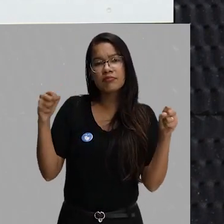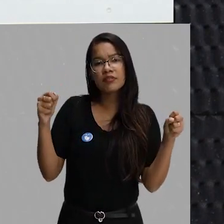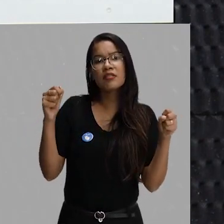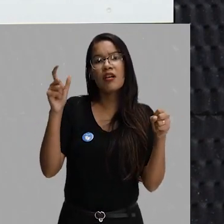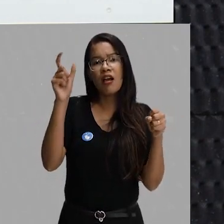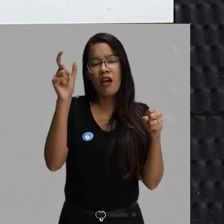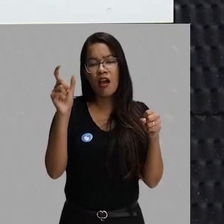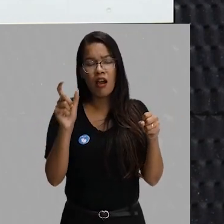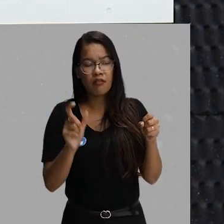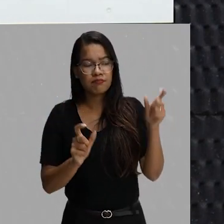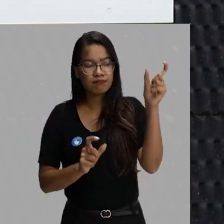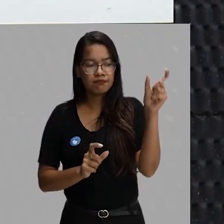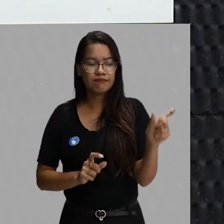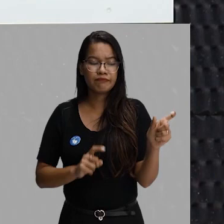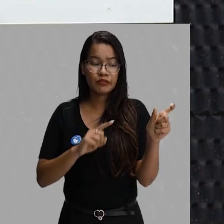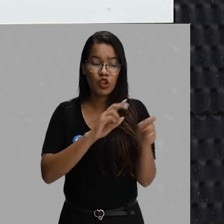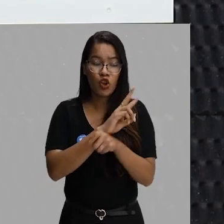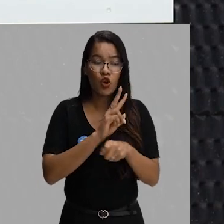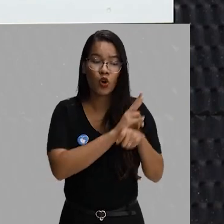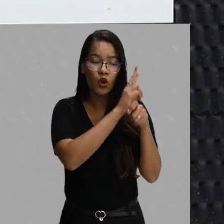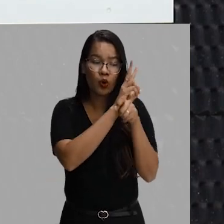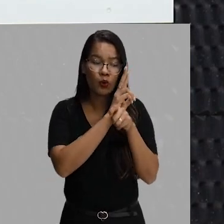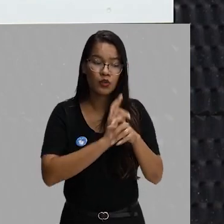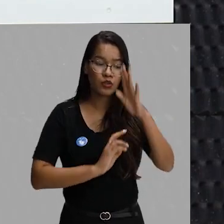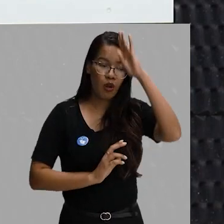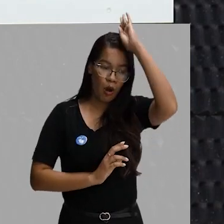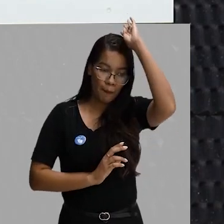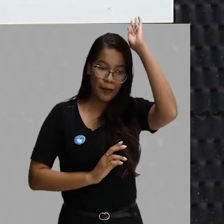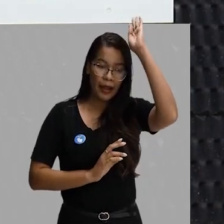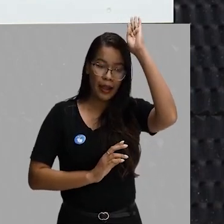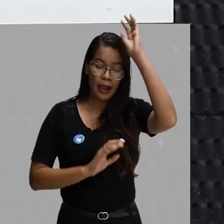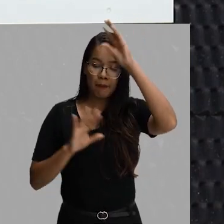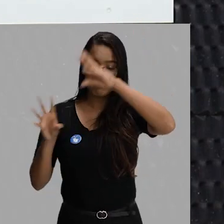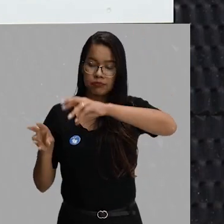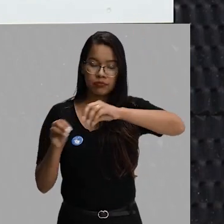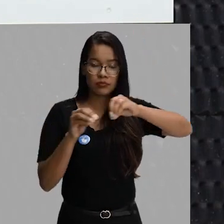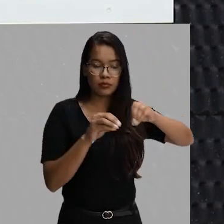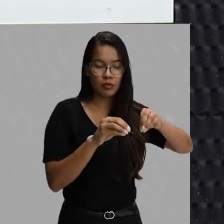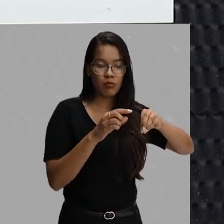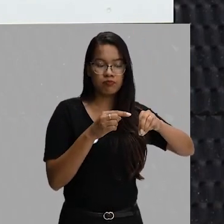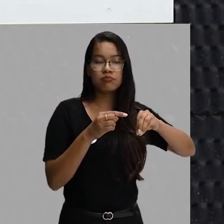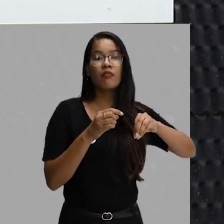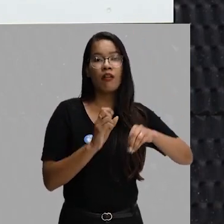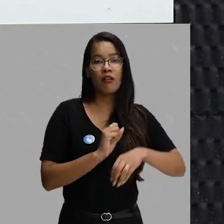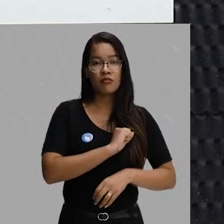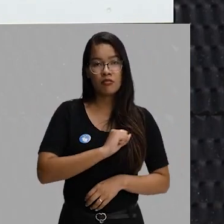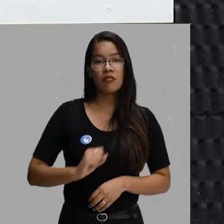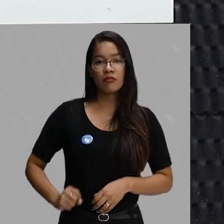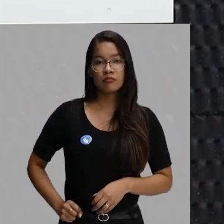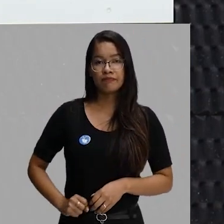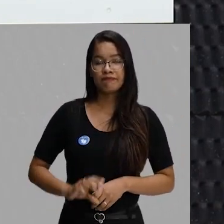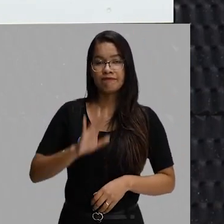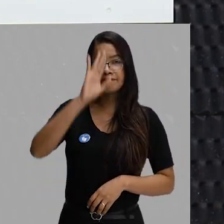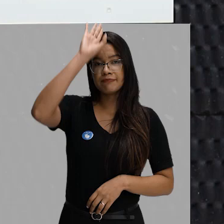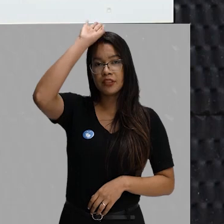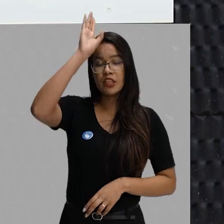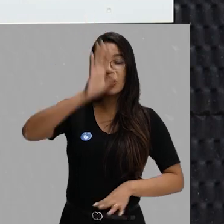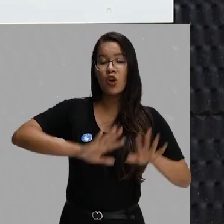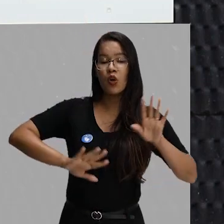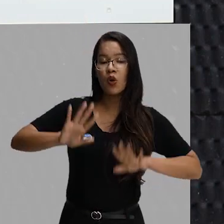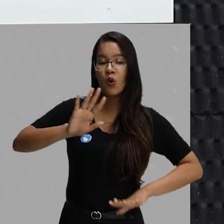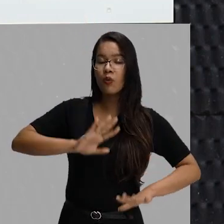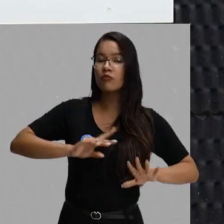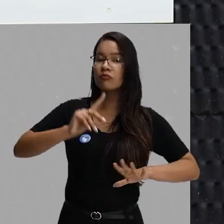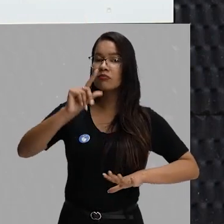Senado romano. E o Senado, ele cuida do orçamento. Ele cuida, evidentemente, da questão dos gastos